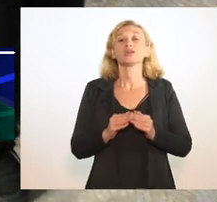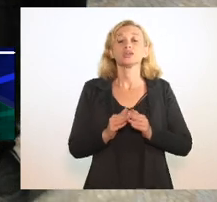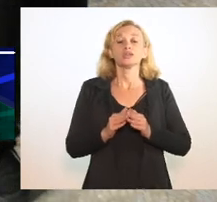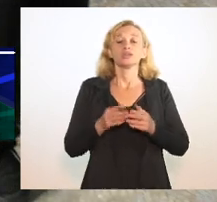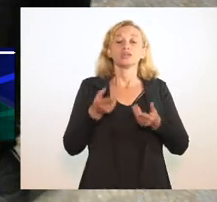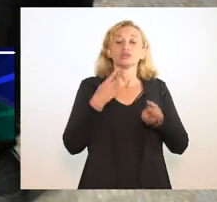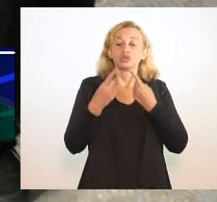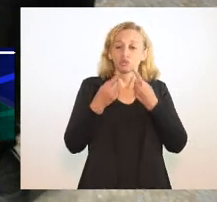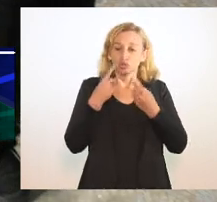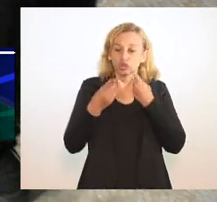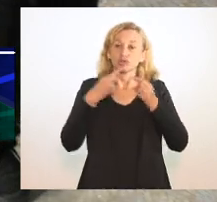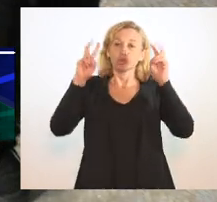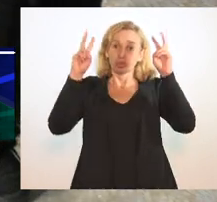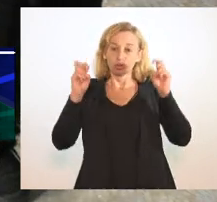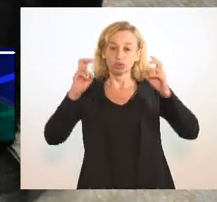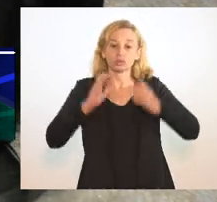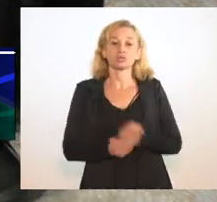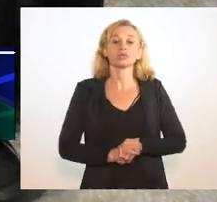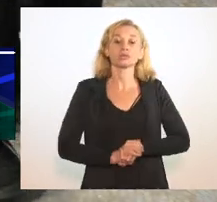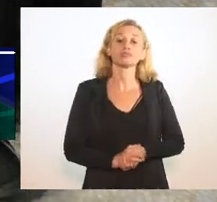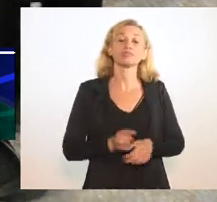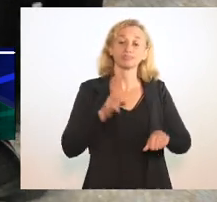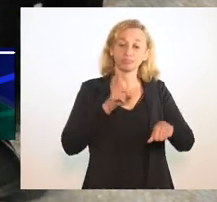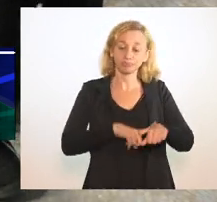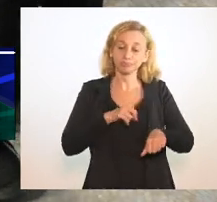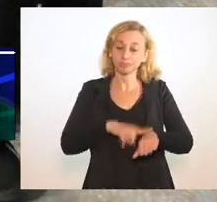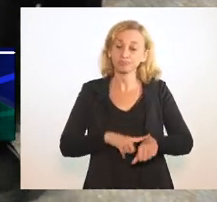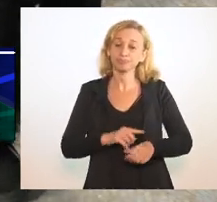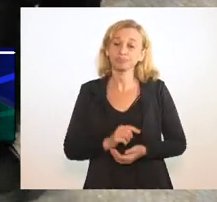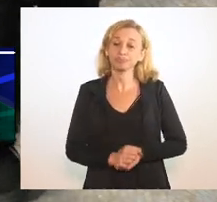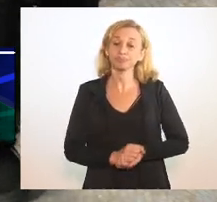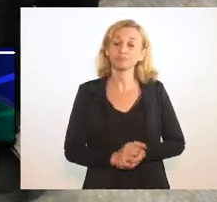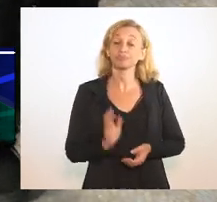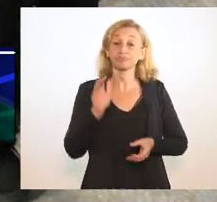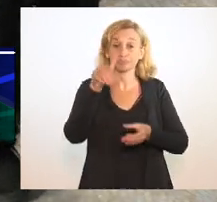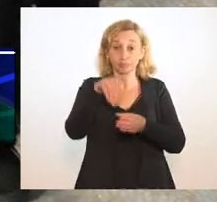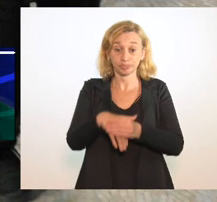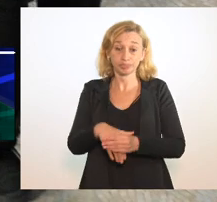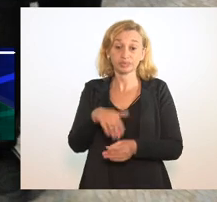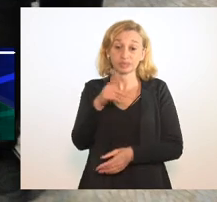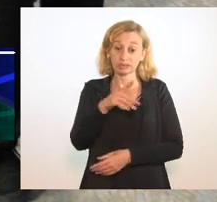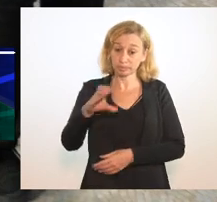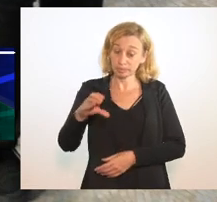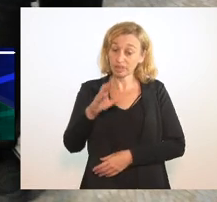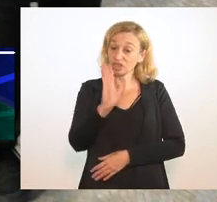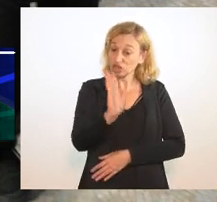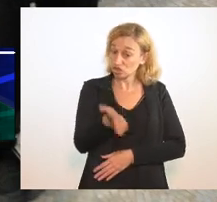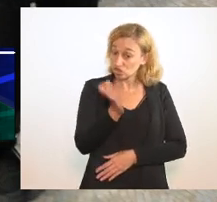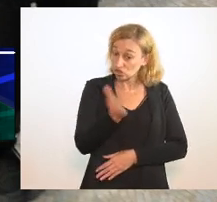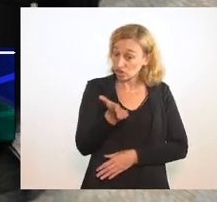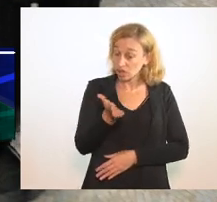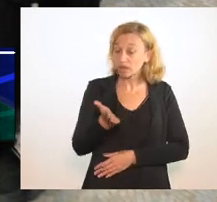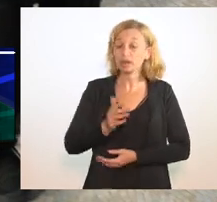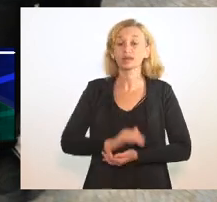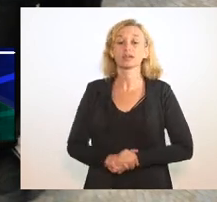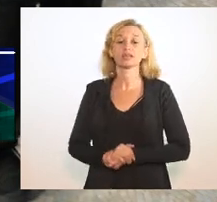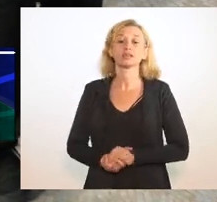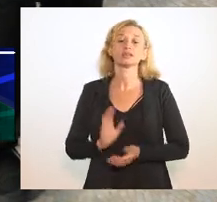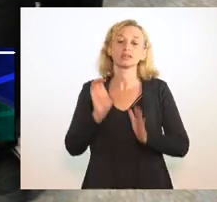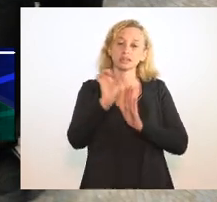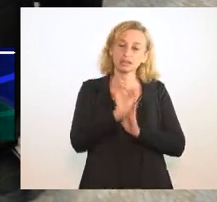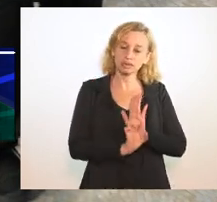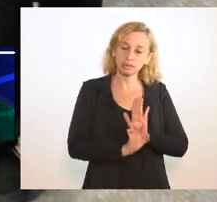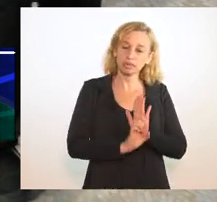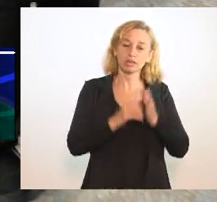muito debate sobre isso. Então, nesse momento, quando a gente vota a PEC já acrescida das